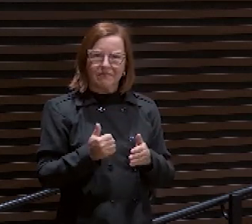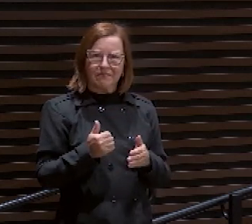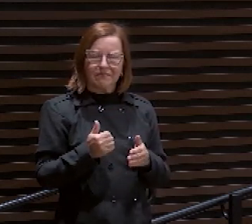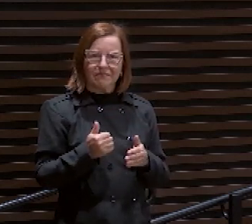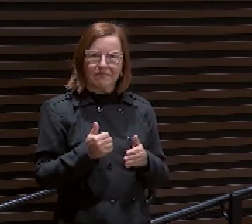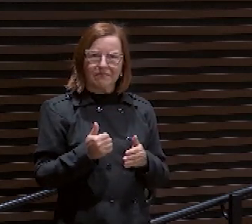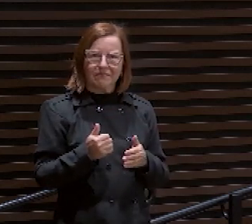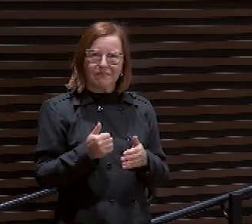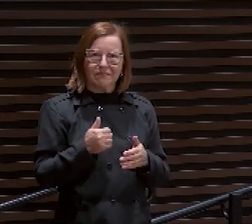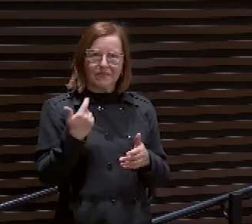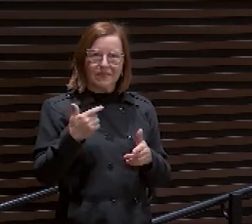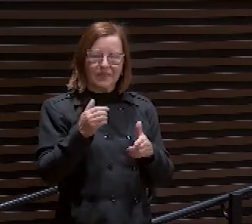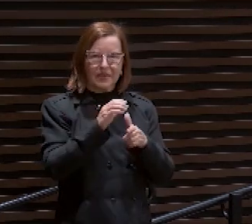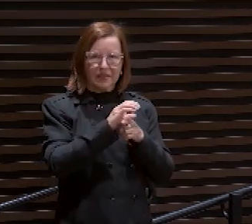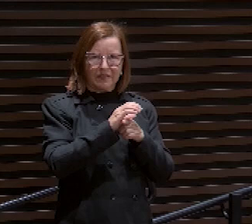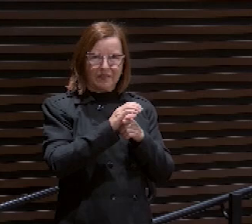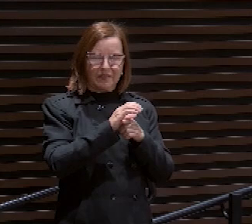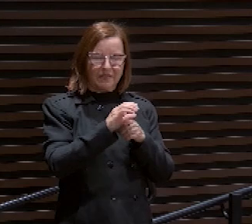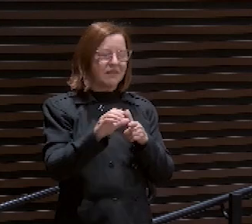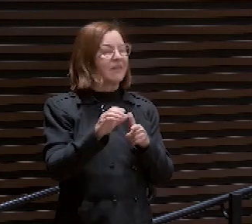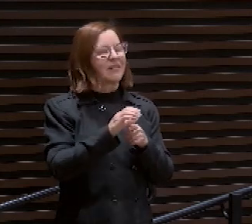2 Coríntios, capítulo 5,